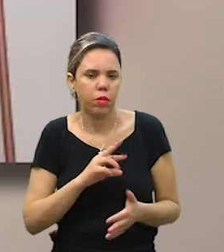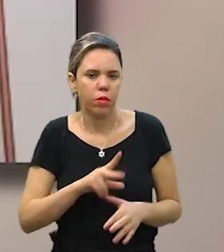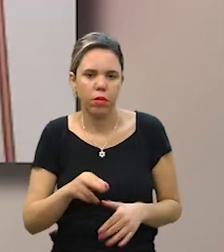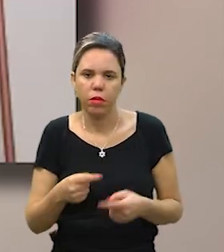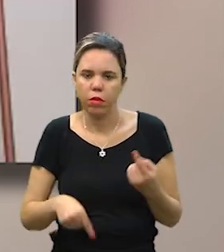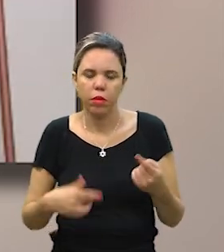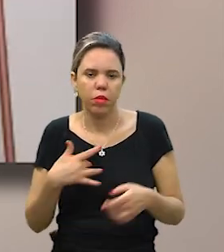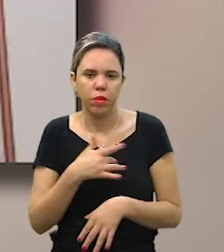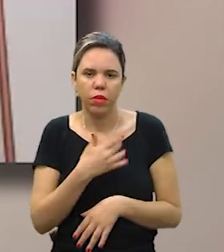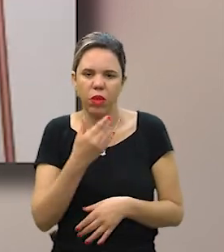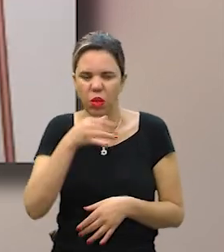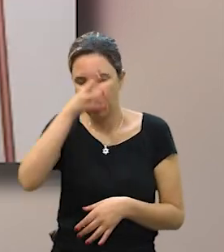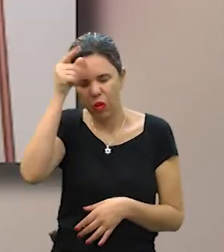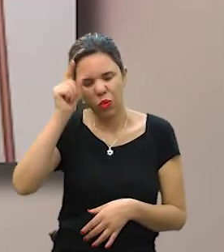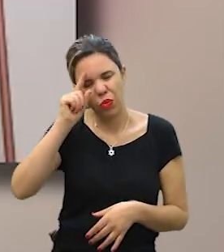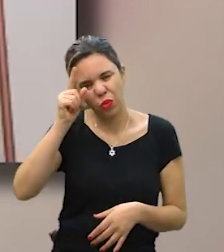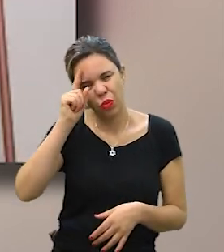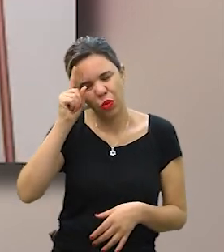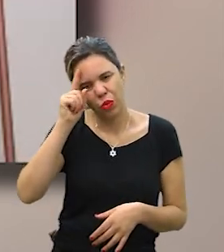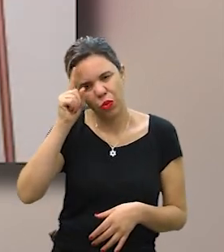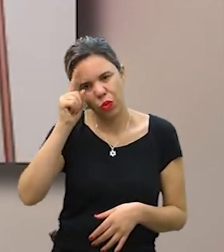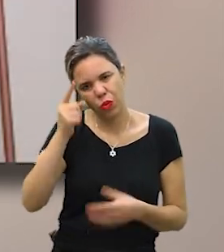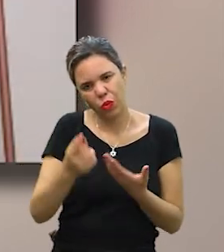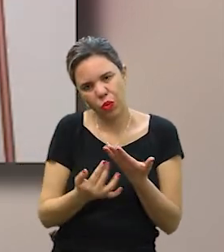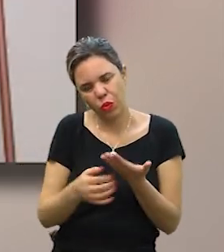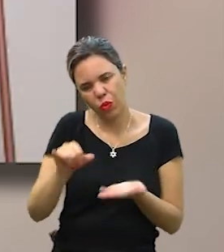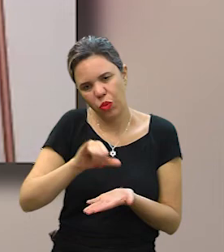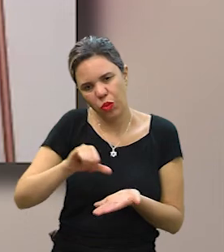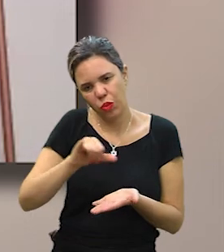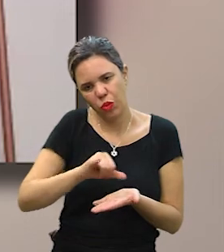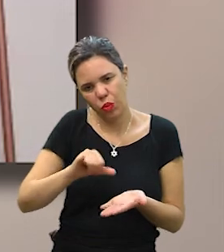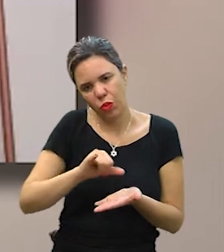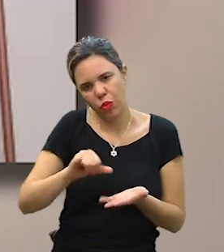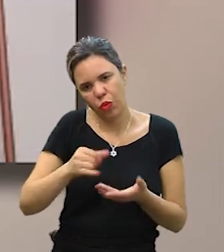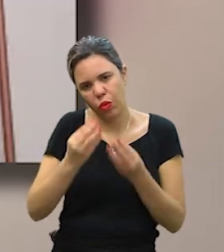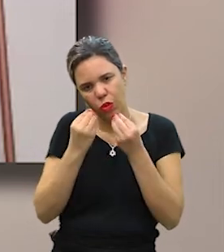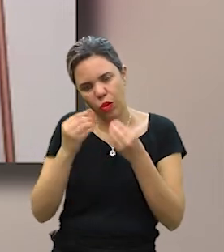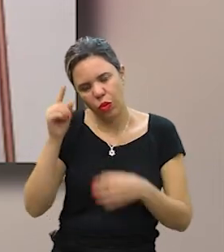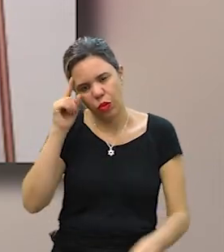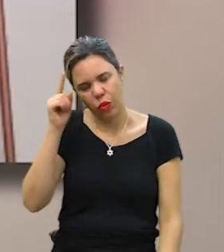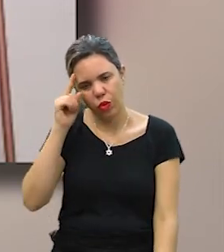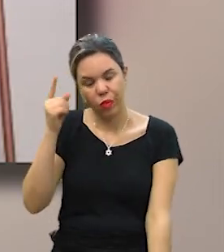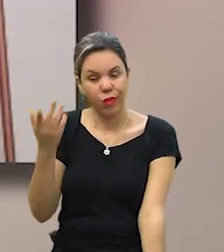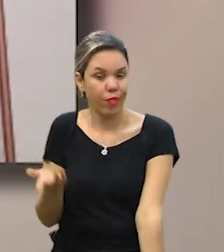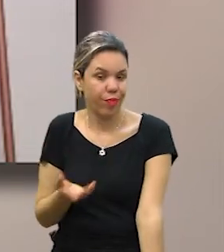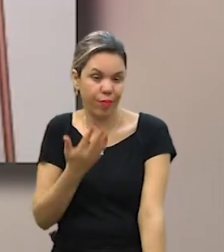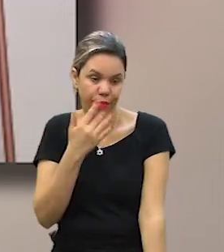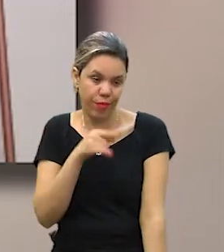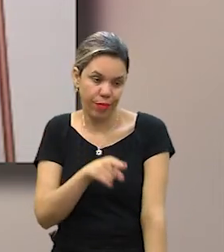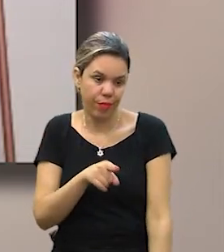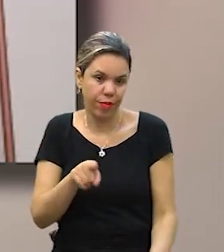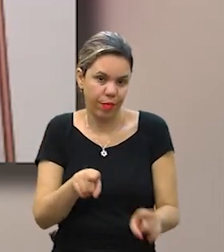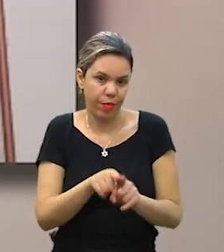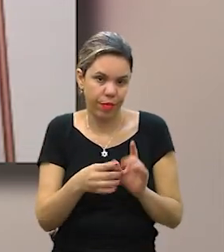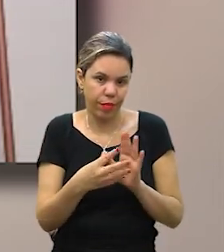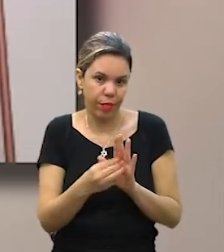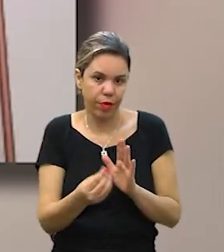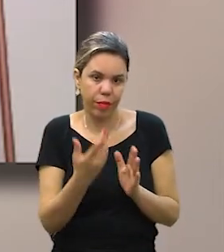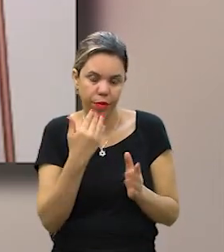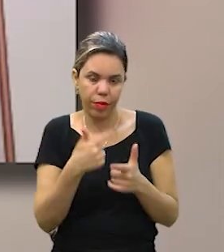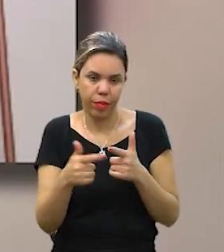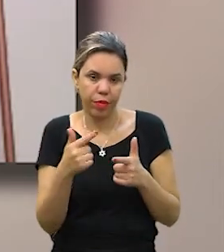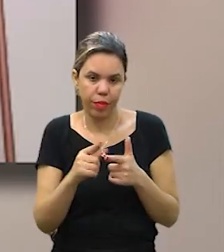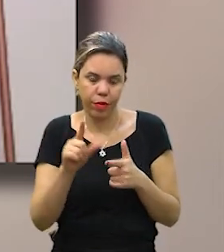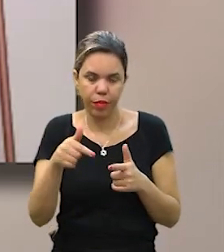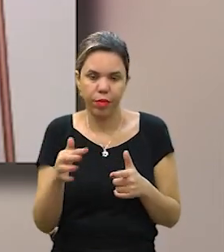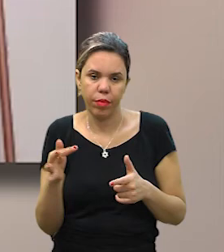rotina não é saudável, se tem refrigerante todo dia, fritura todo dia, os fast foods todos os dias, essa criança vai